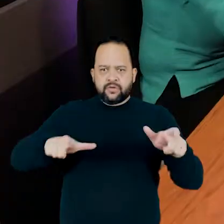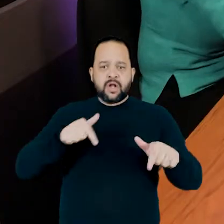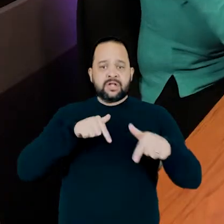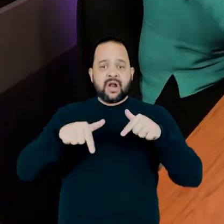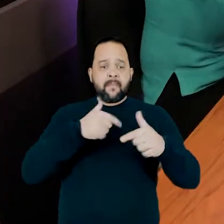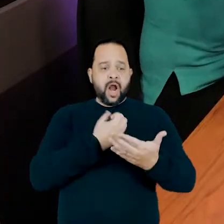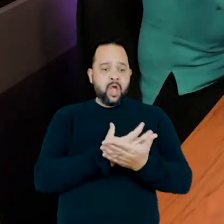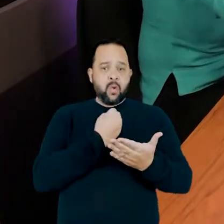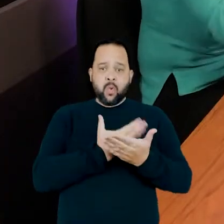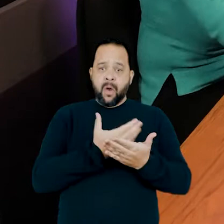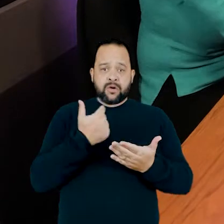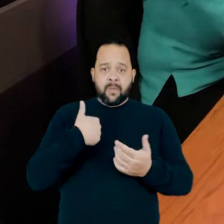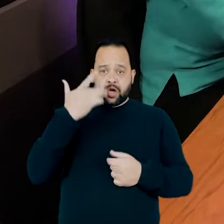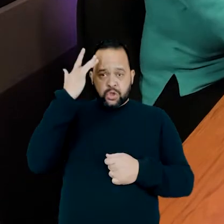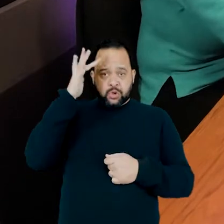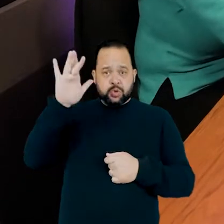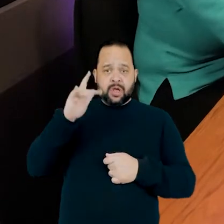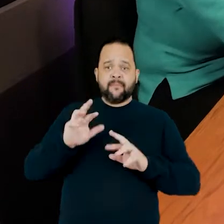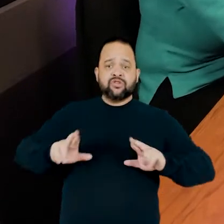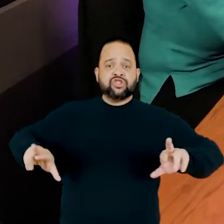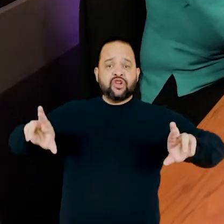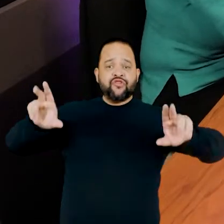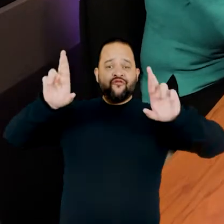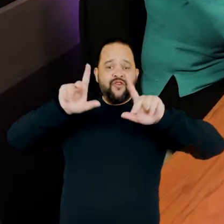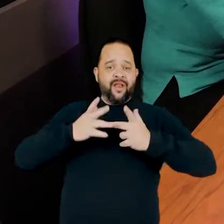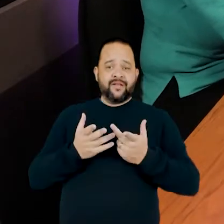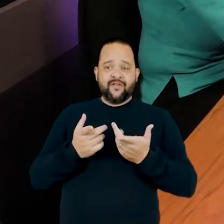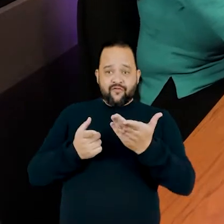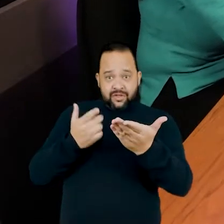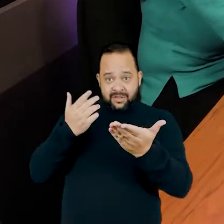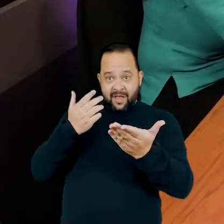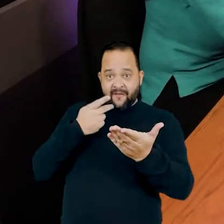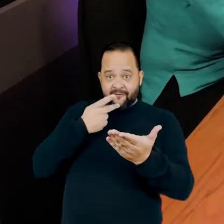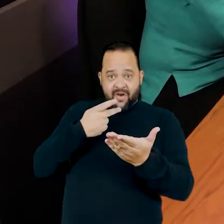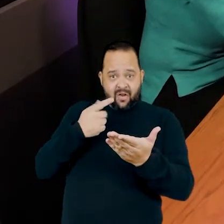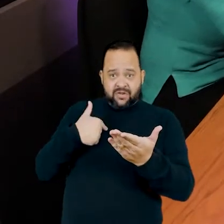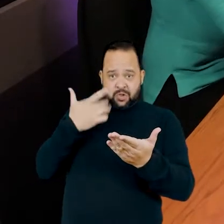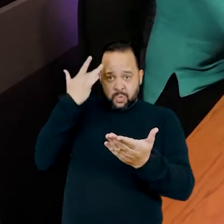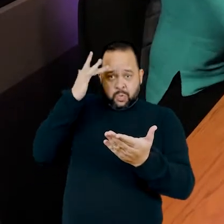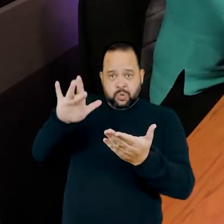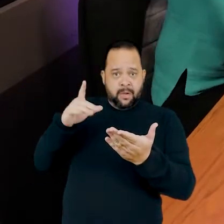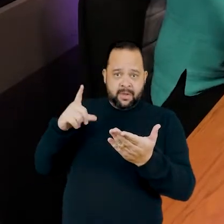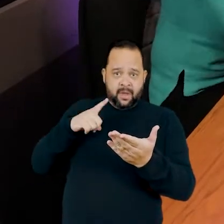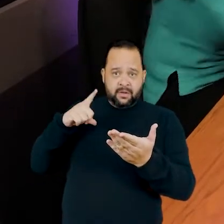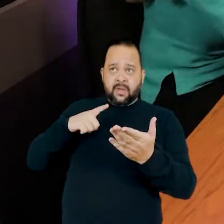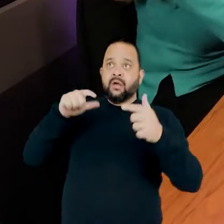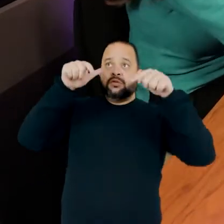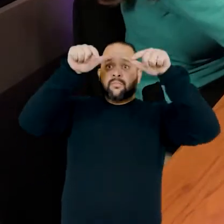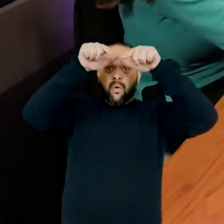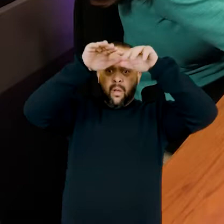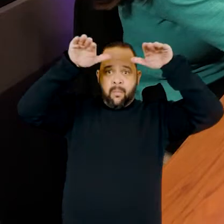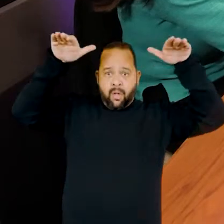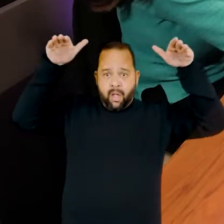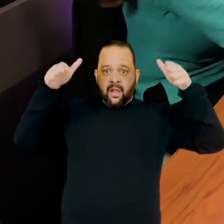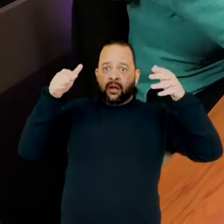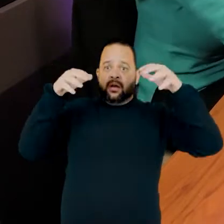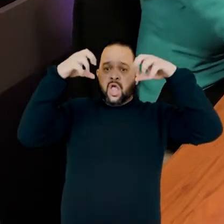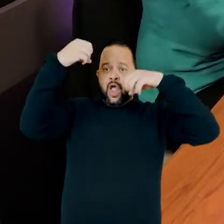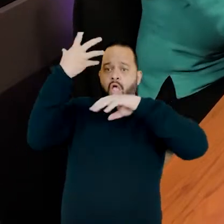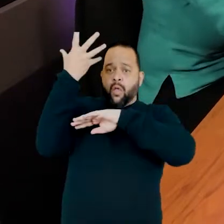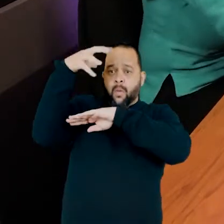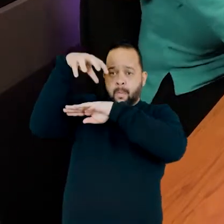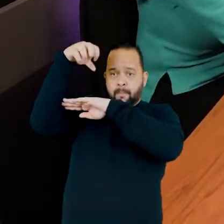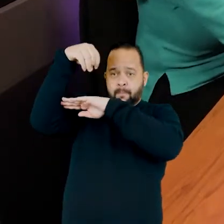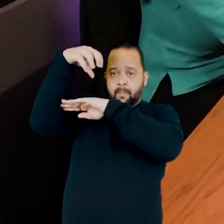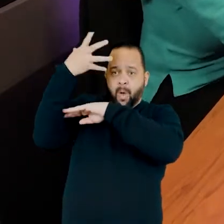o você falou, nem imaginava que Chur tinha um microfone de teto para a sala de reunião. Não, eu estou me questionando porque eu não tenho esse microfone aqui no meu estúdio.